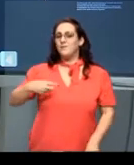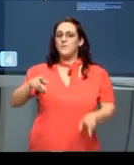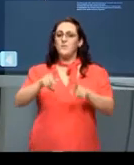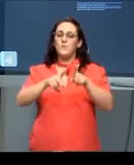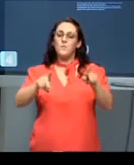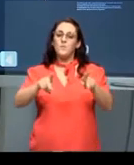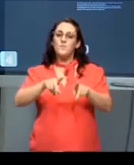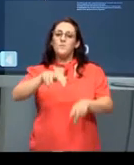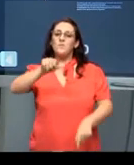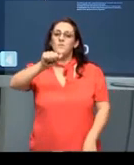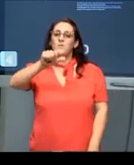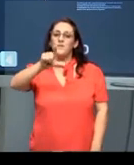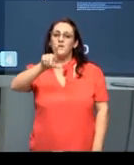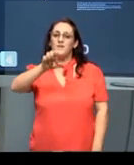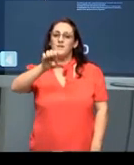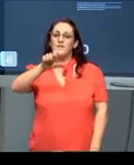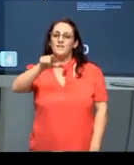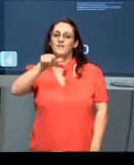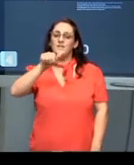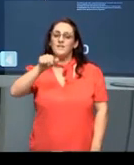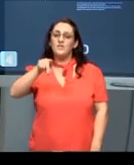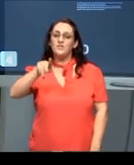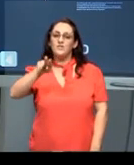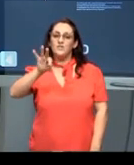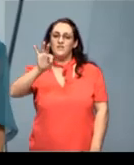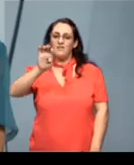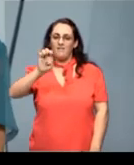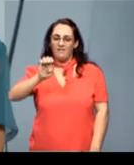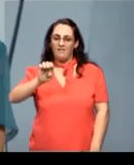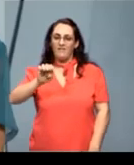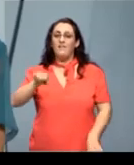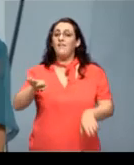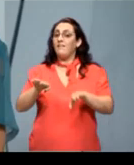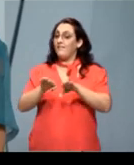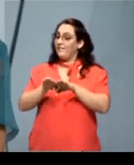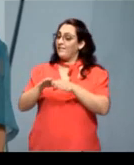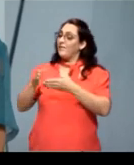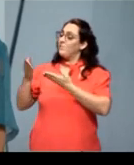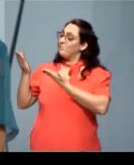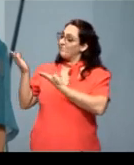professor Alexandre Duarte e da professora Eliana